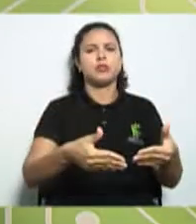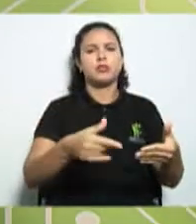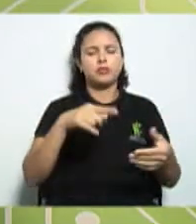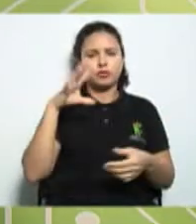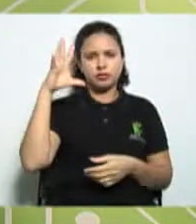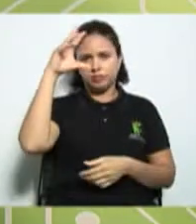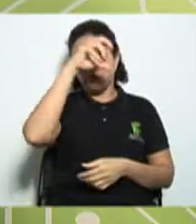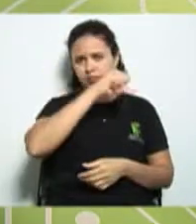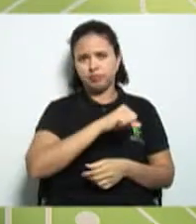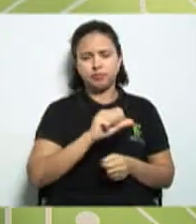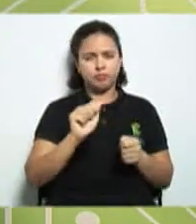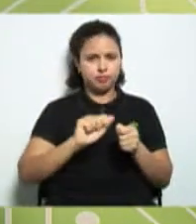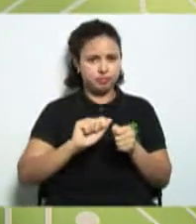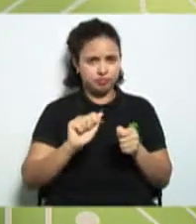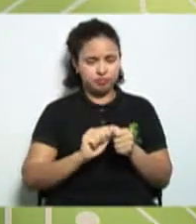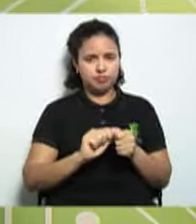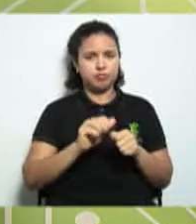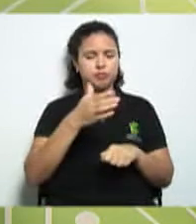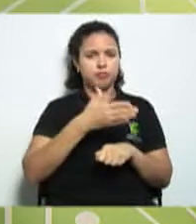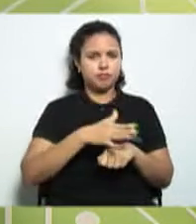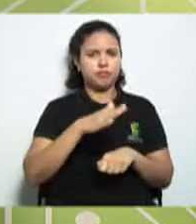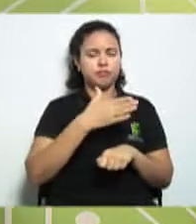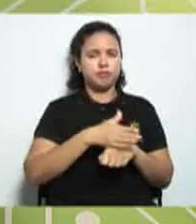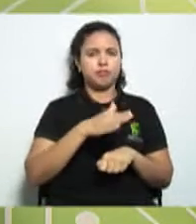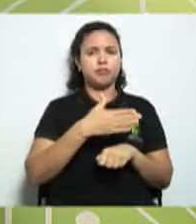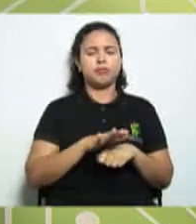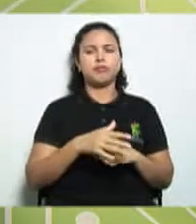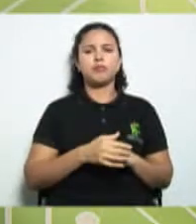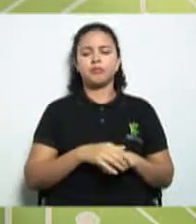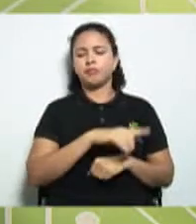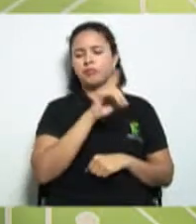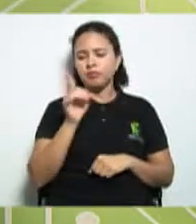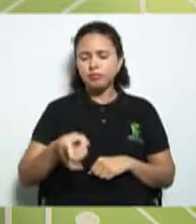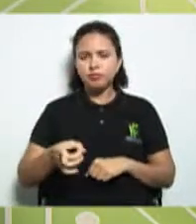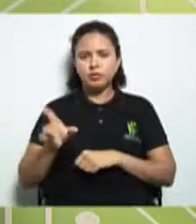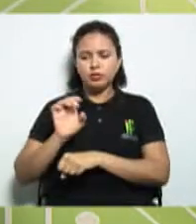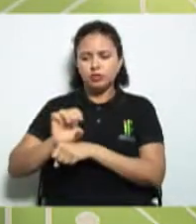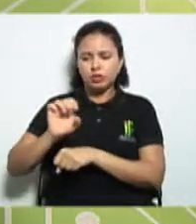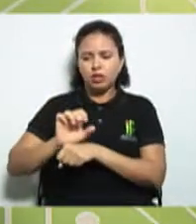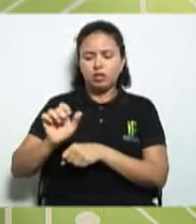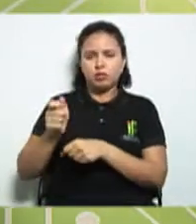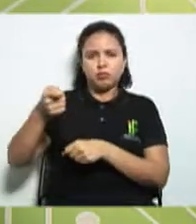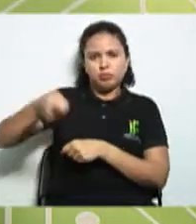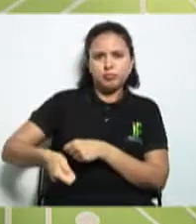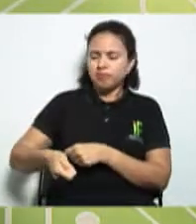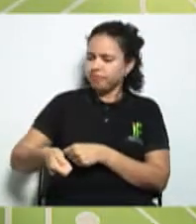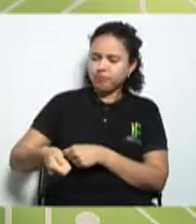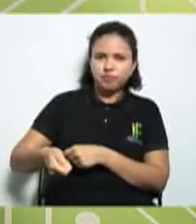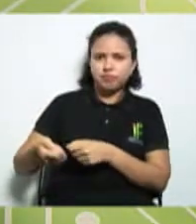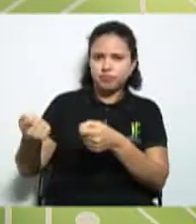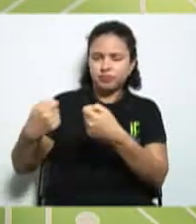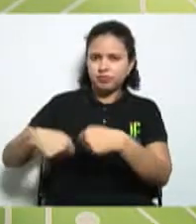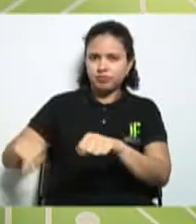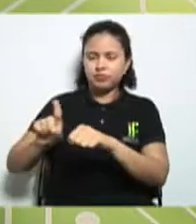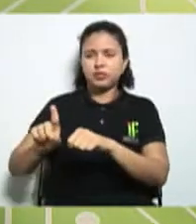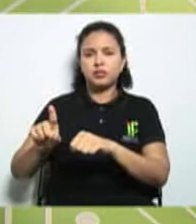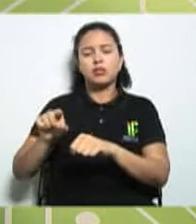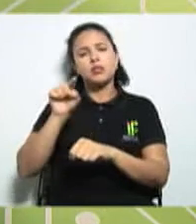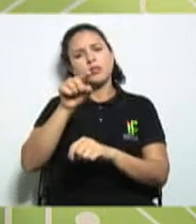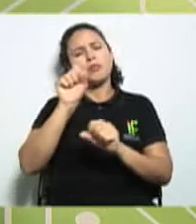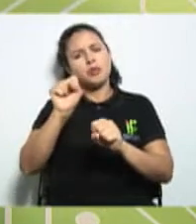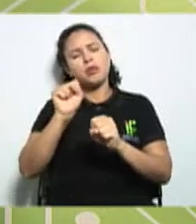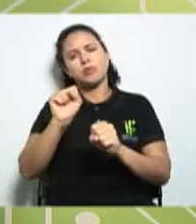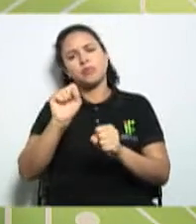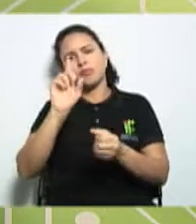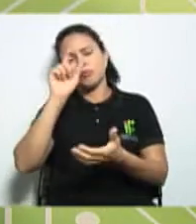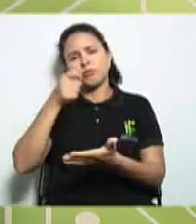fazer fazendo. E o não obrigatório eu posso também realizar, posso receber a bolsa, mas para o meu curso